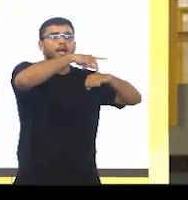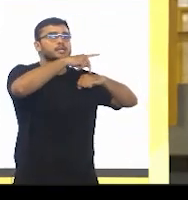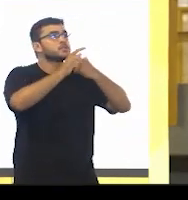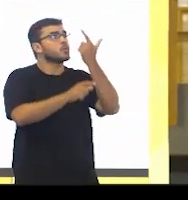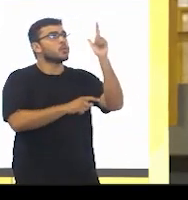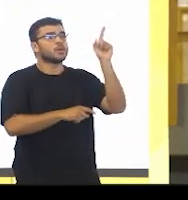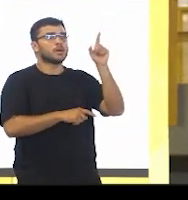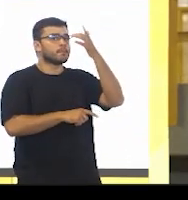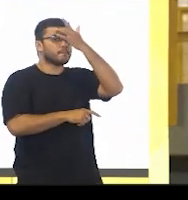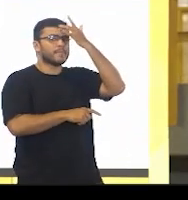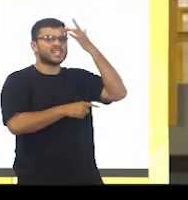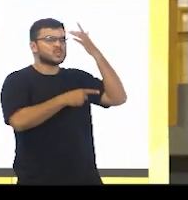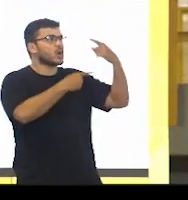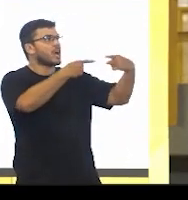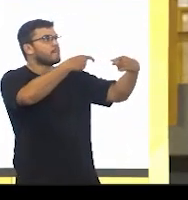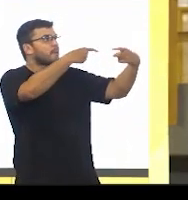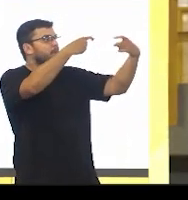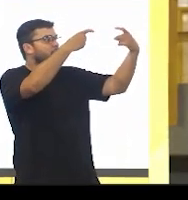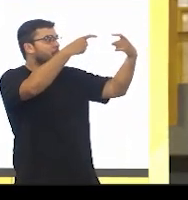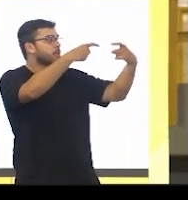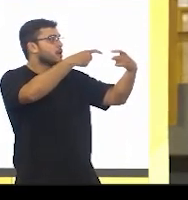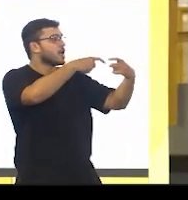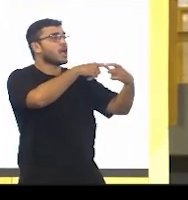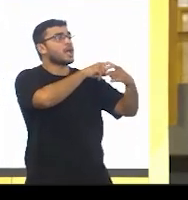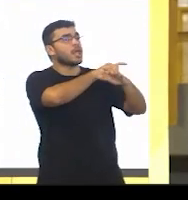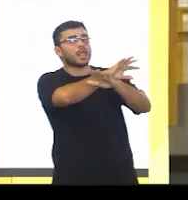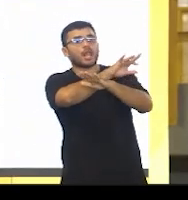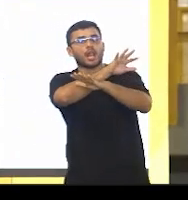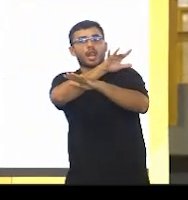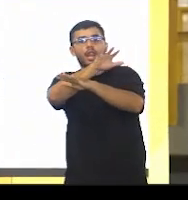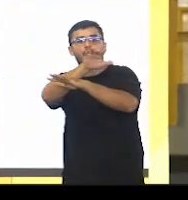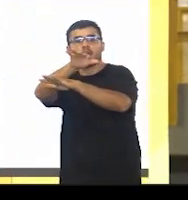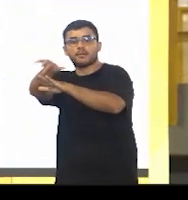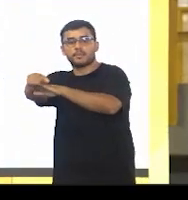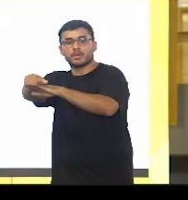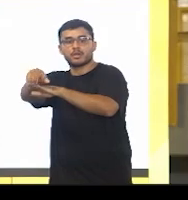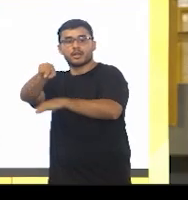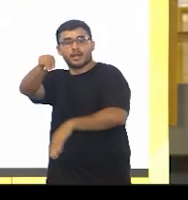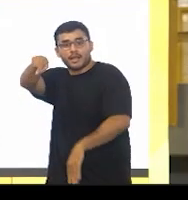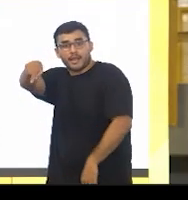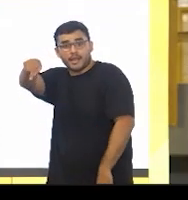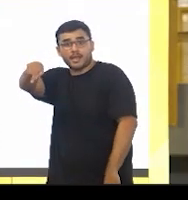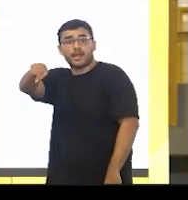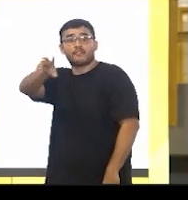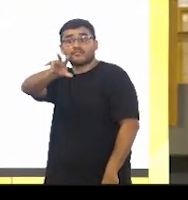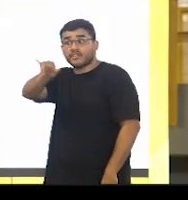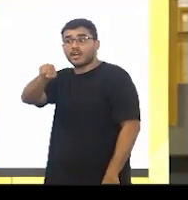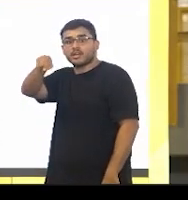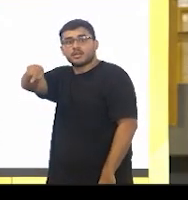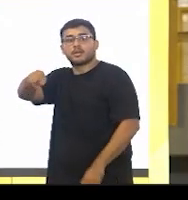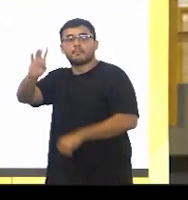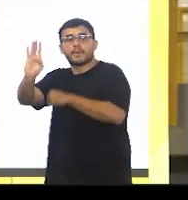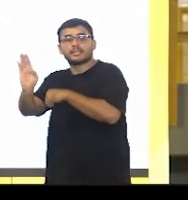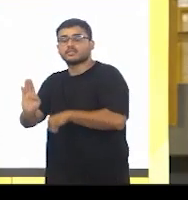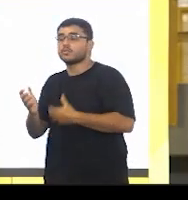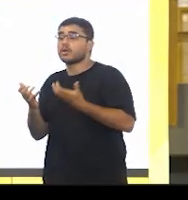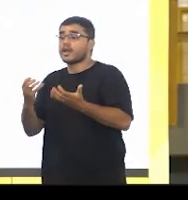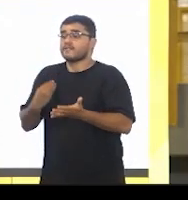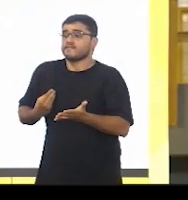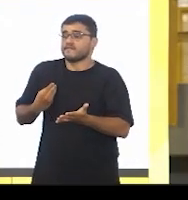Qual é a assistência que ele deve prestar? Não é só sobre fluxos